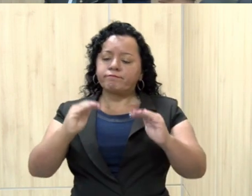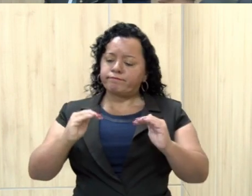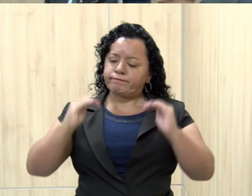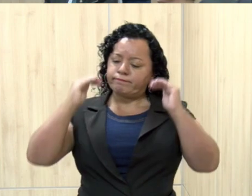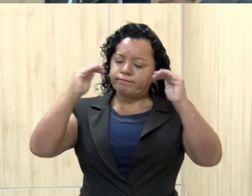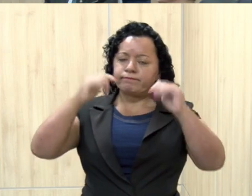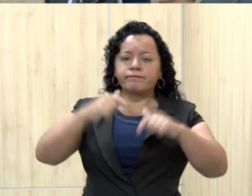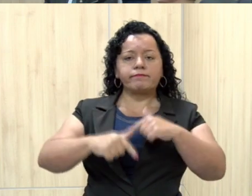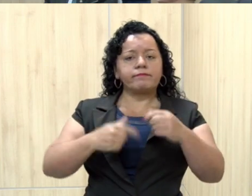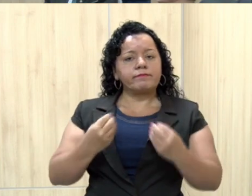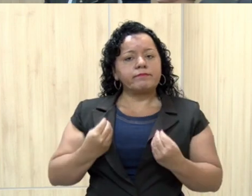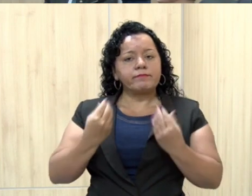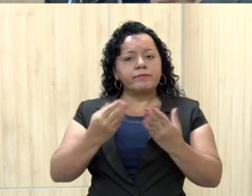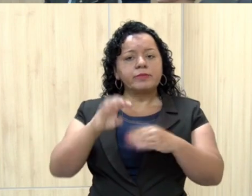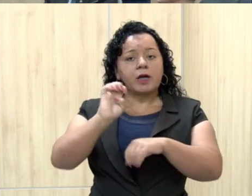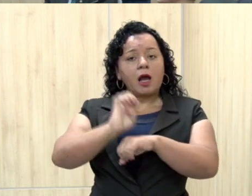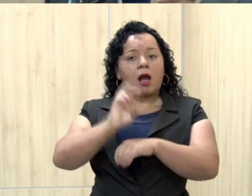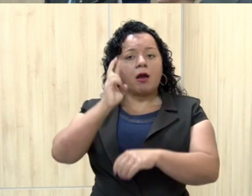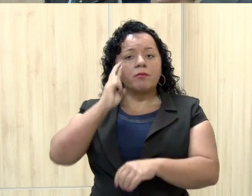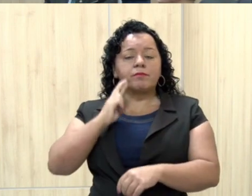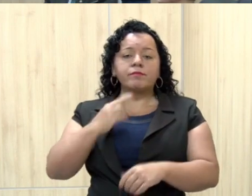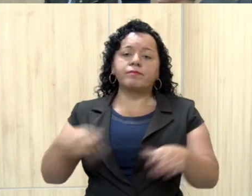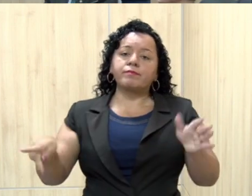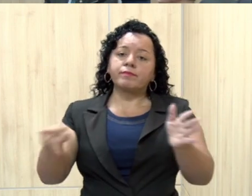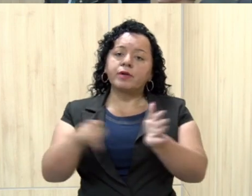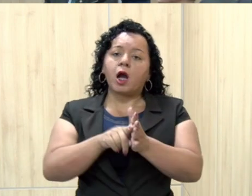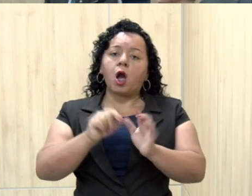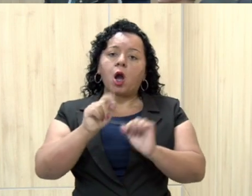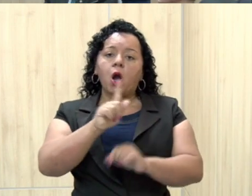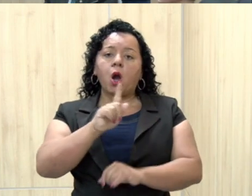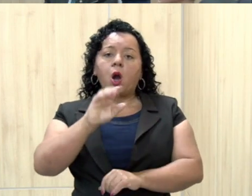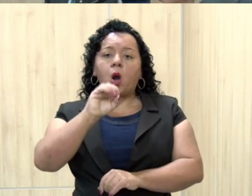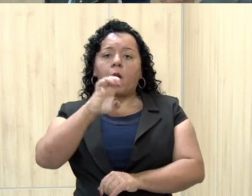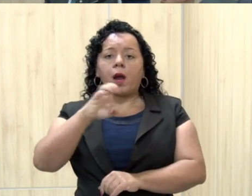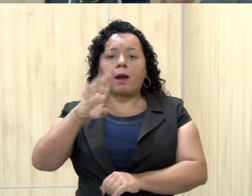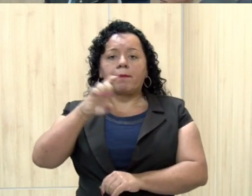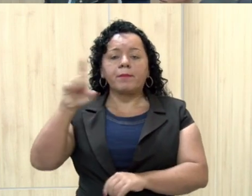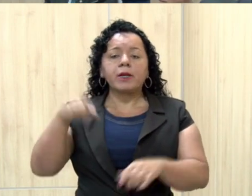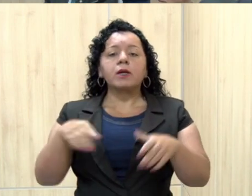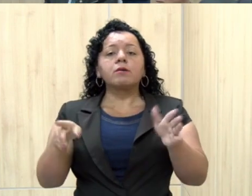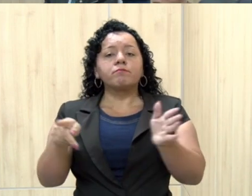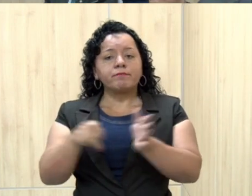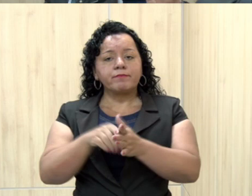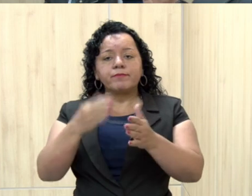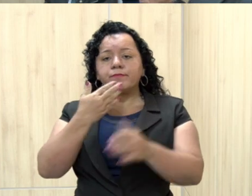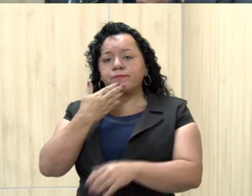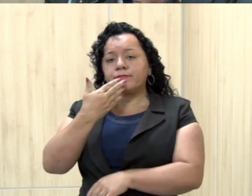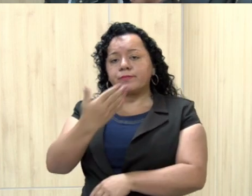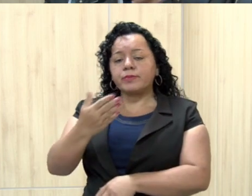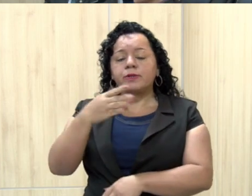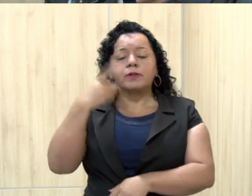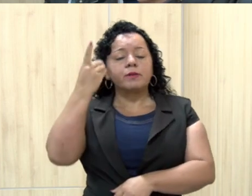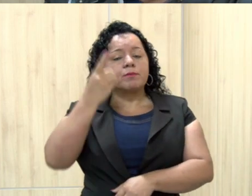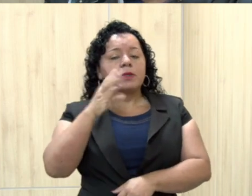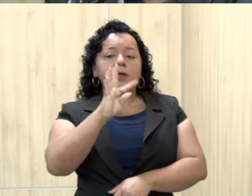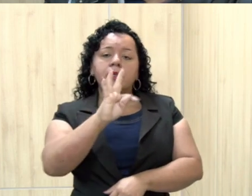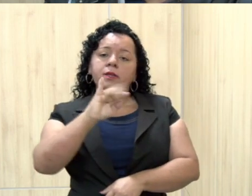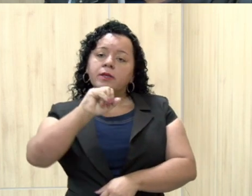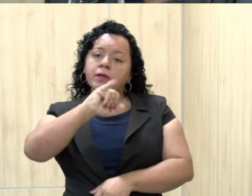ao estado de Rondônia relatoria também Deputado Luizinho Berbel peço a gentileza deputada Thaíssa para a leitura do voto